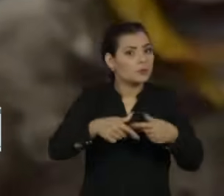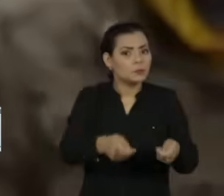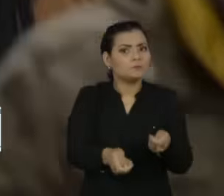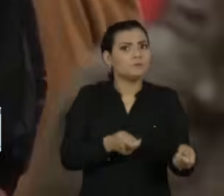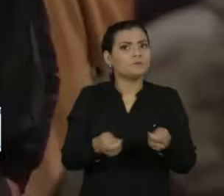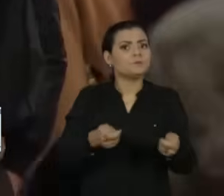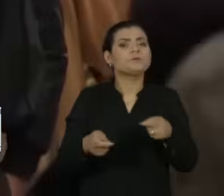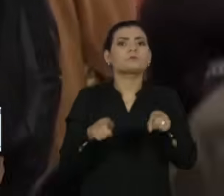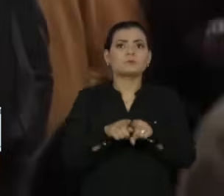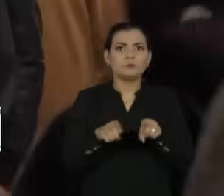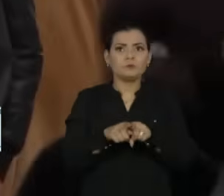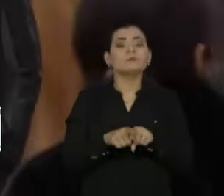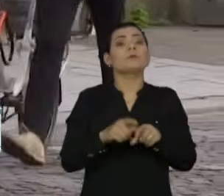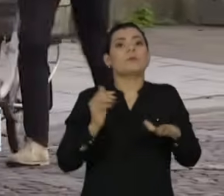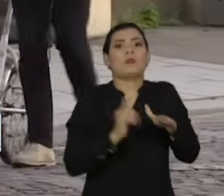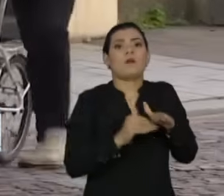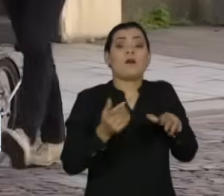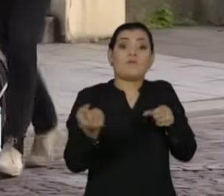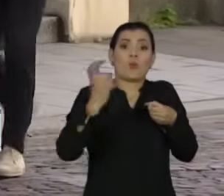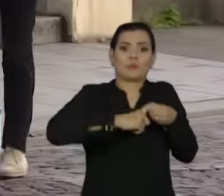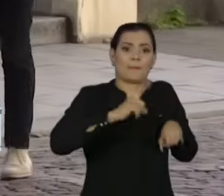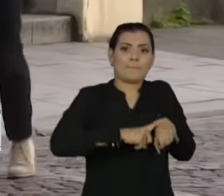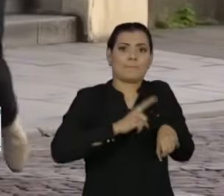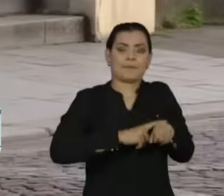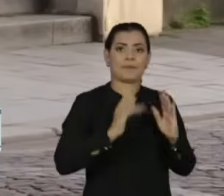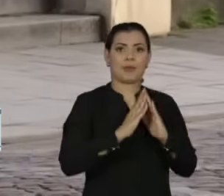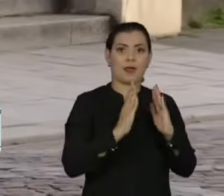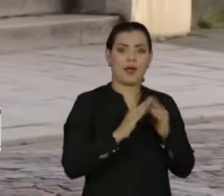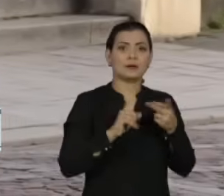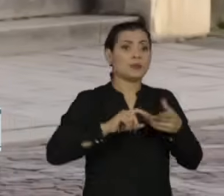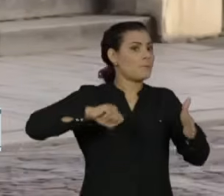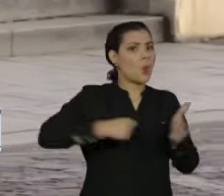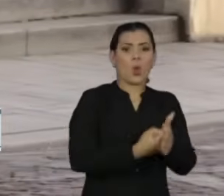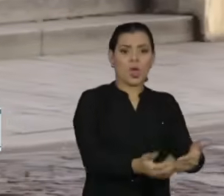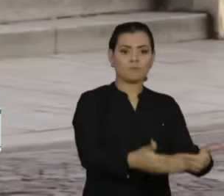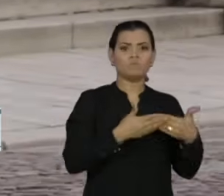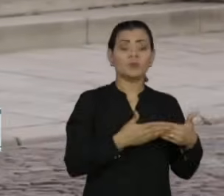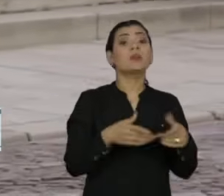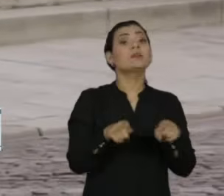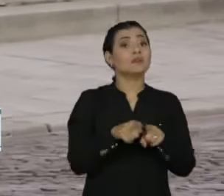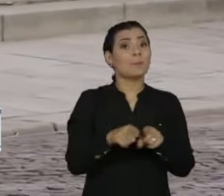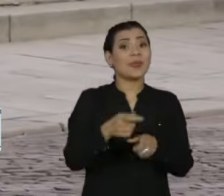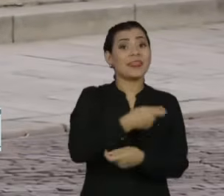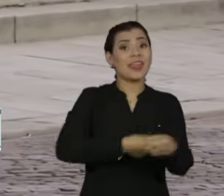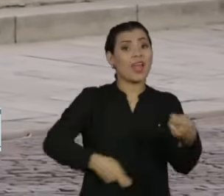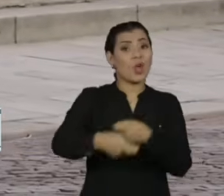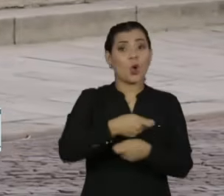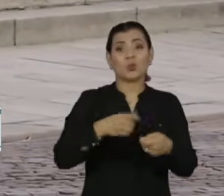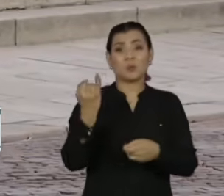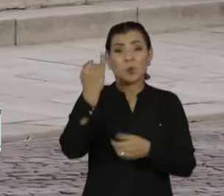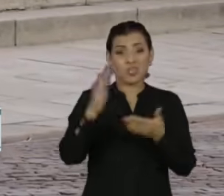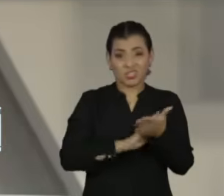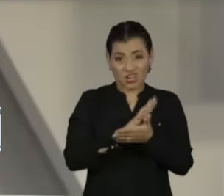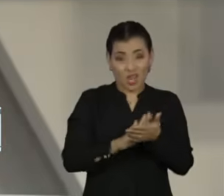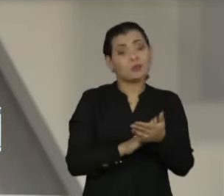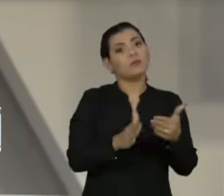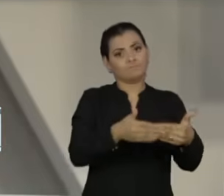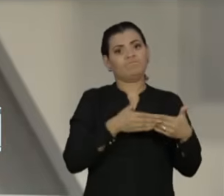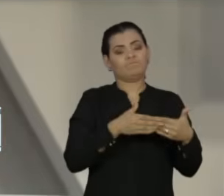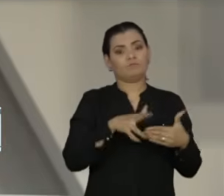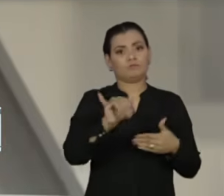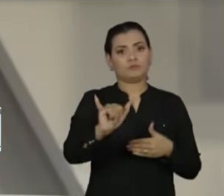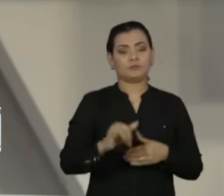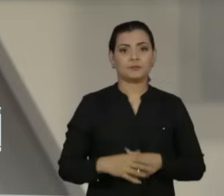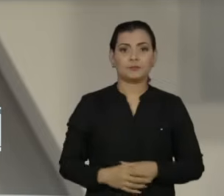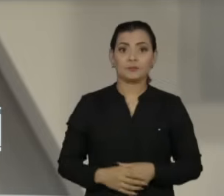o alongamento dos toques de recolher, o confinamento total e o fechamento de negócios não essenciais.